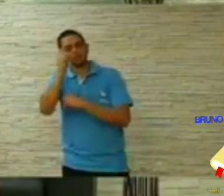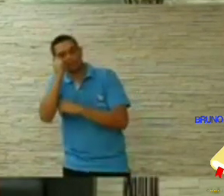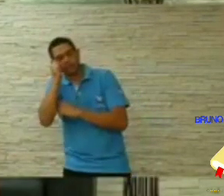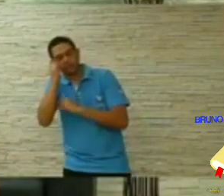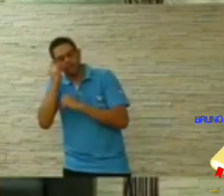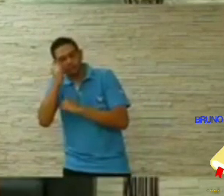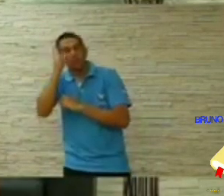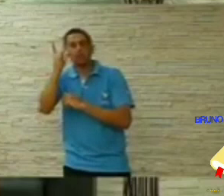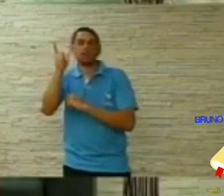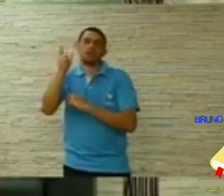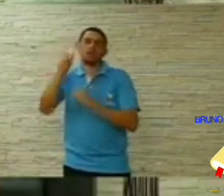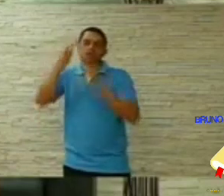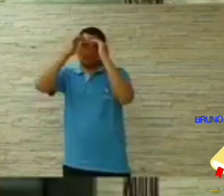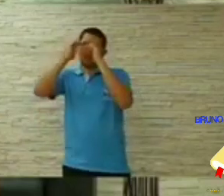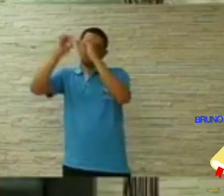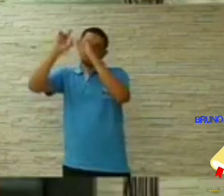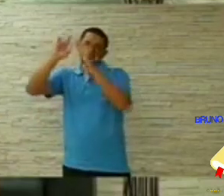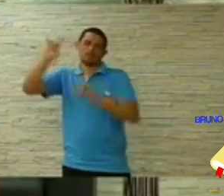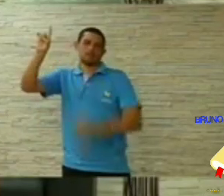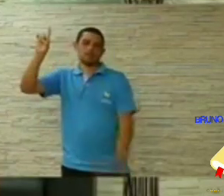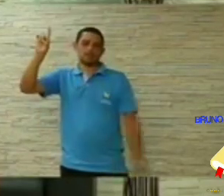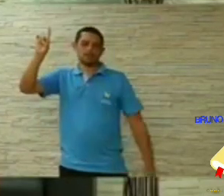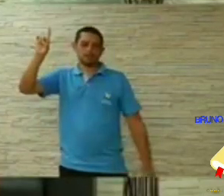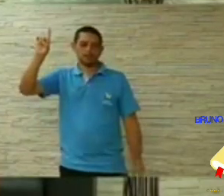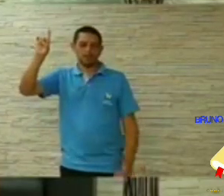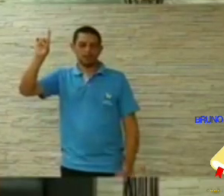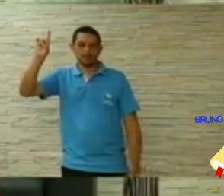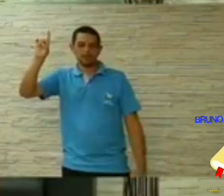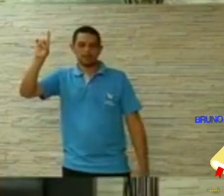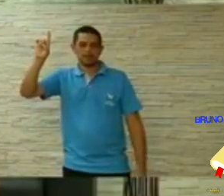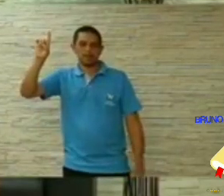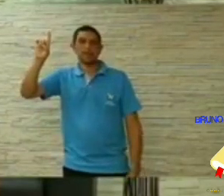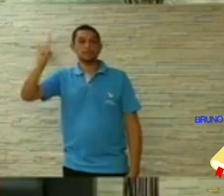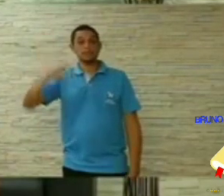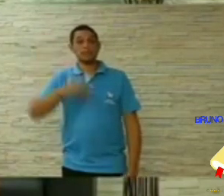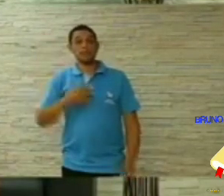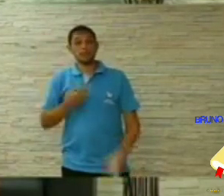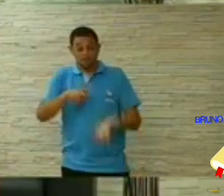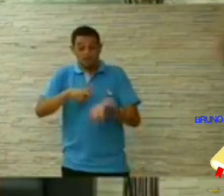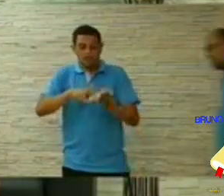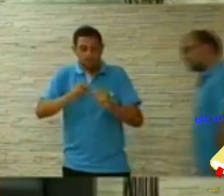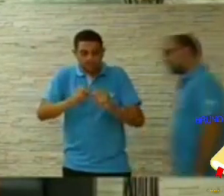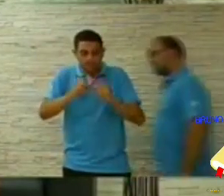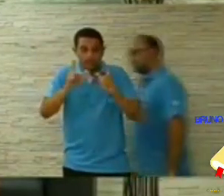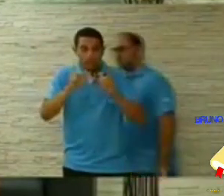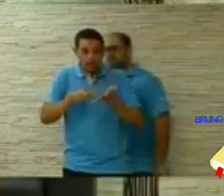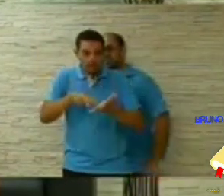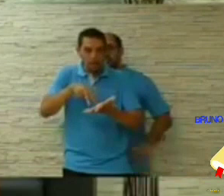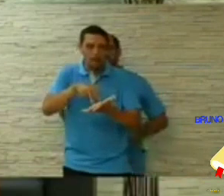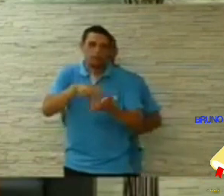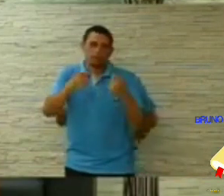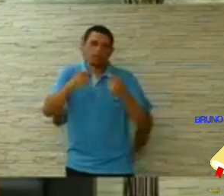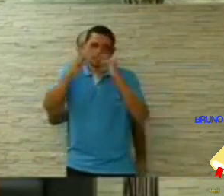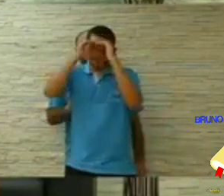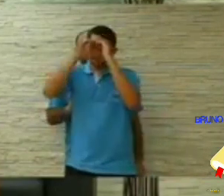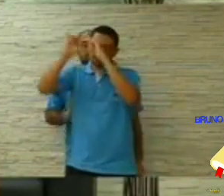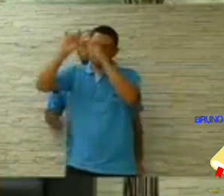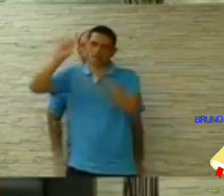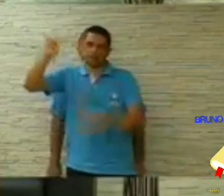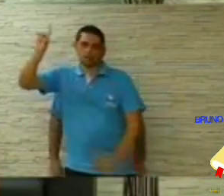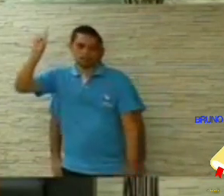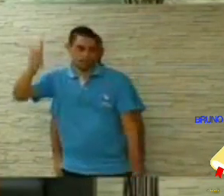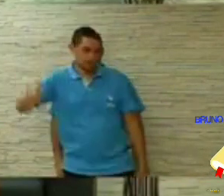acordamos adorando o nome de Deus. Quando você levanta de manhã, a sua primeira ação deve ser uma atitude de adoração a Deus.